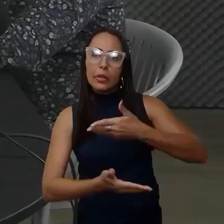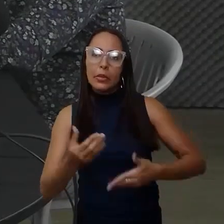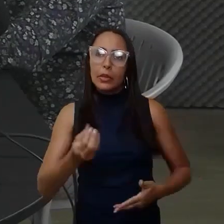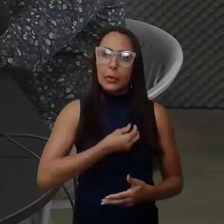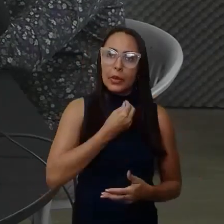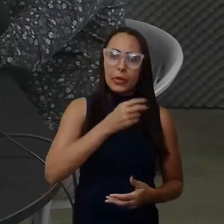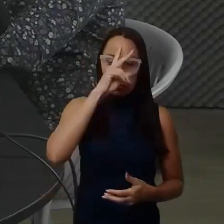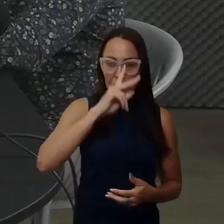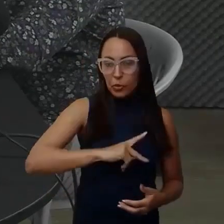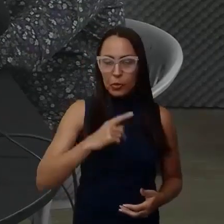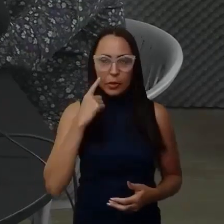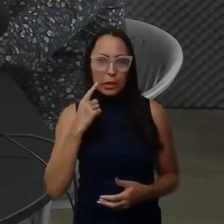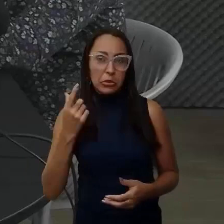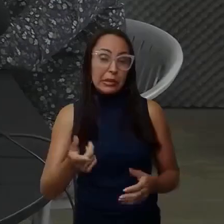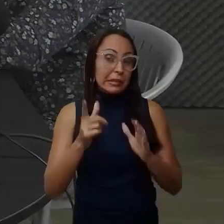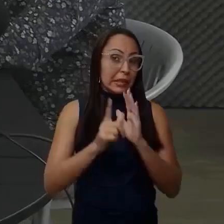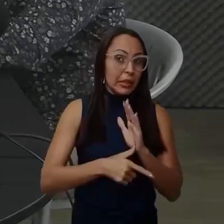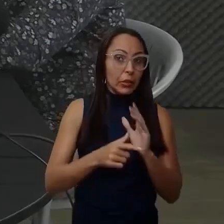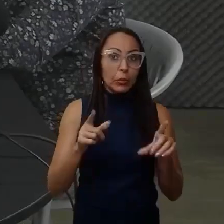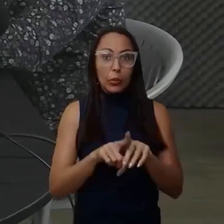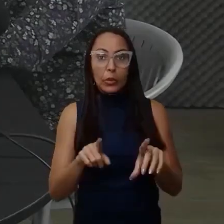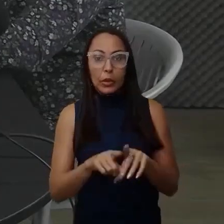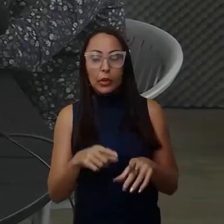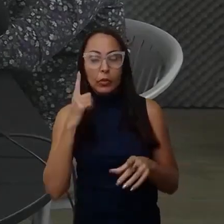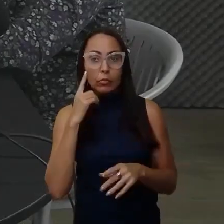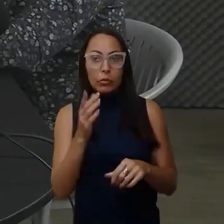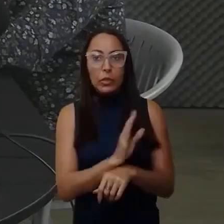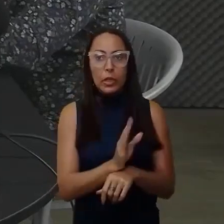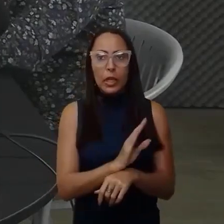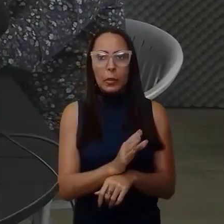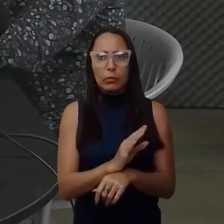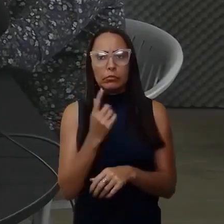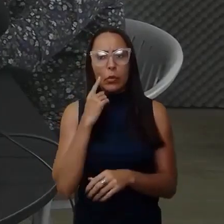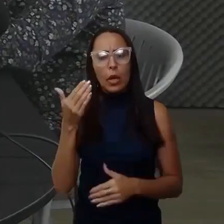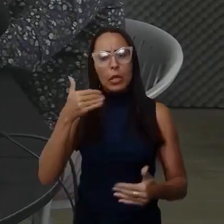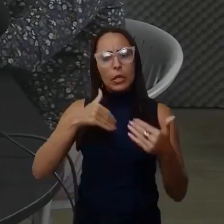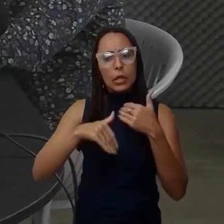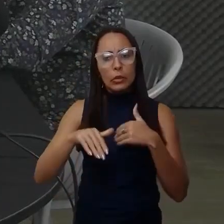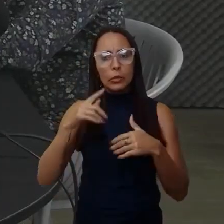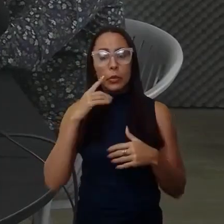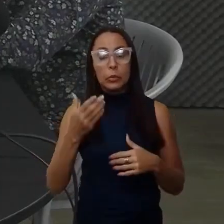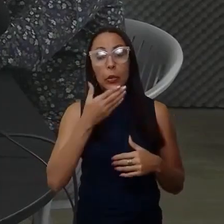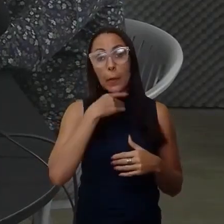muito cedo, porque o cinema foi uma coisa que foi introduzida na minha vida pelo meu pai, que era um cara